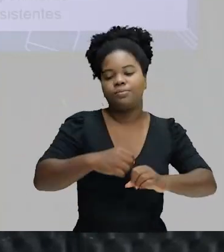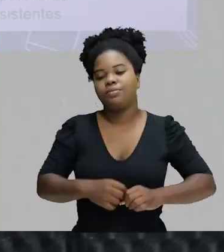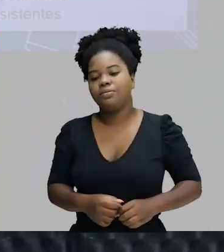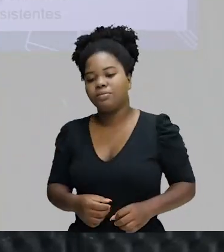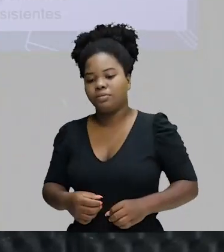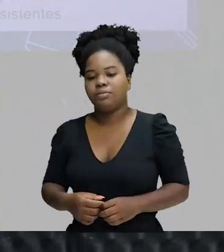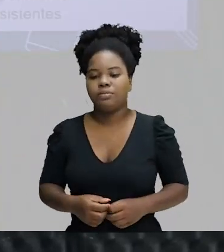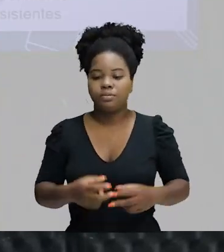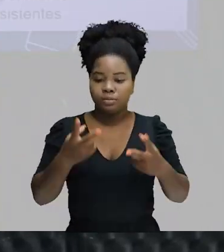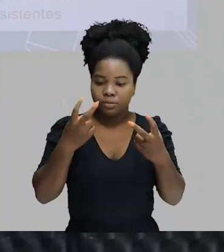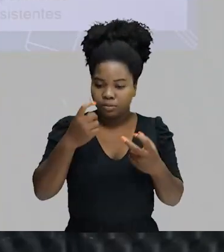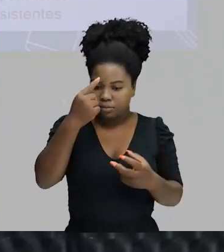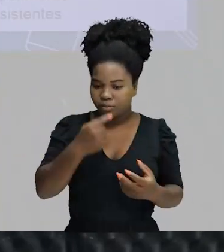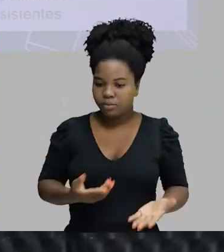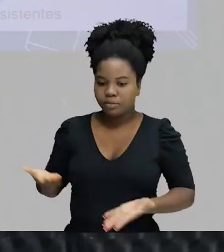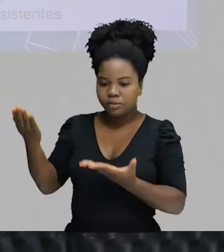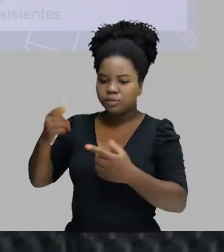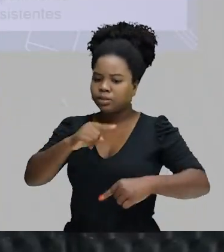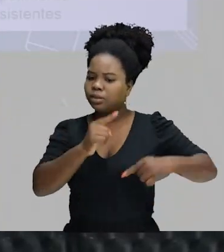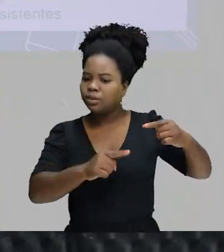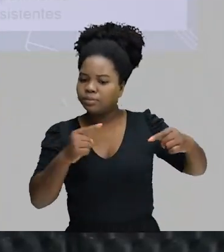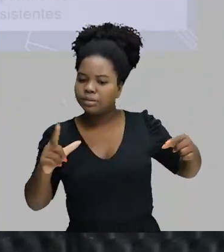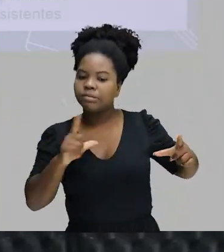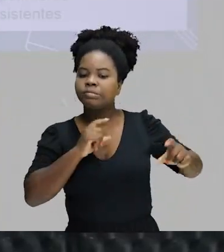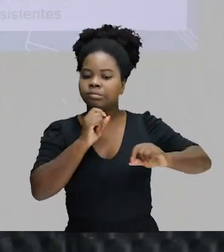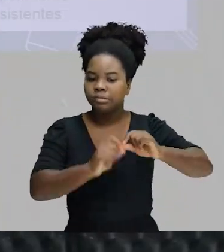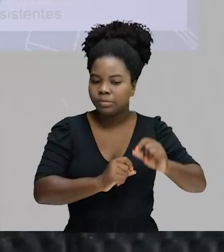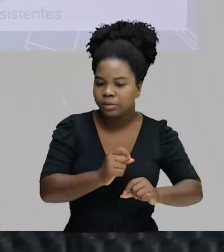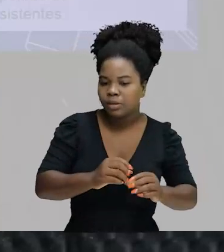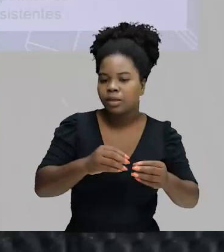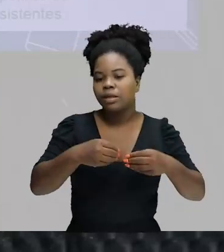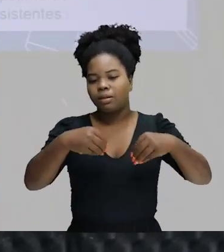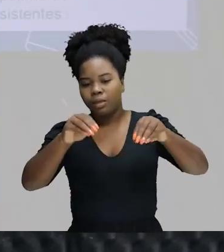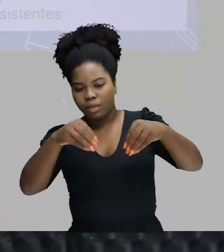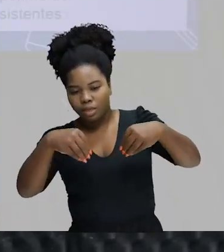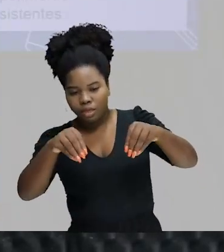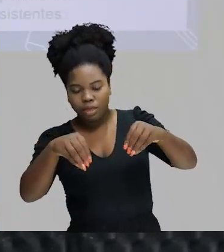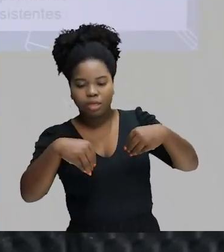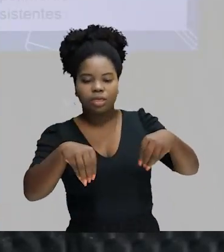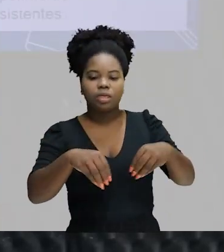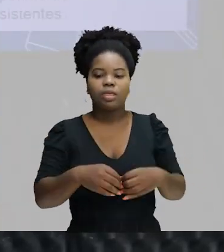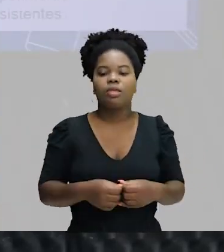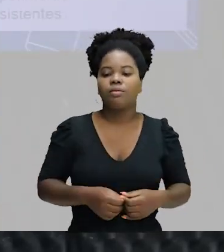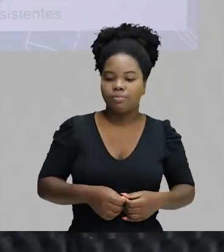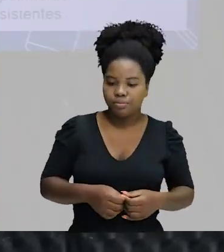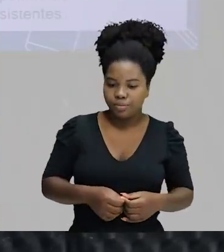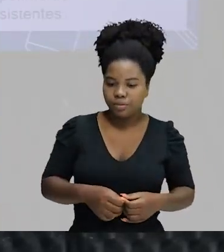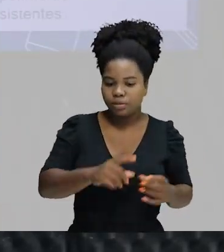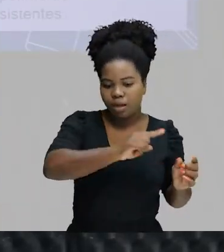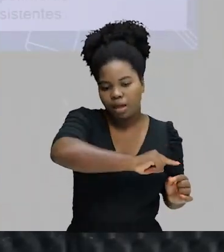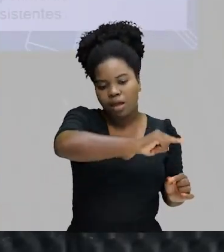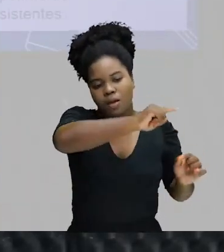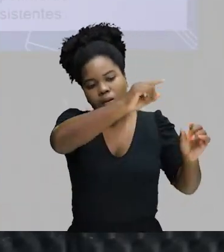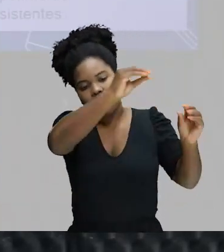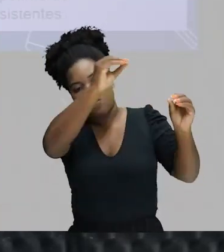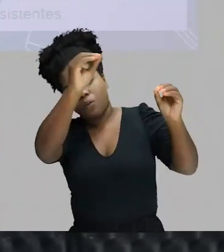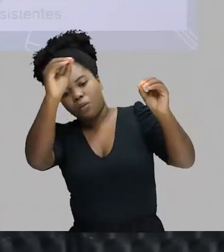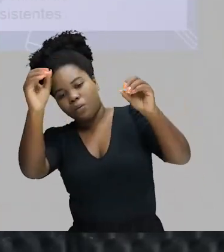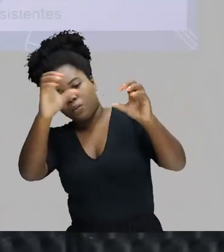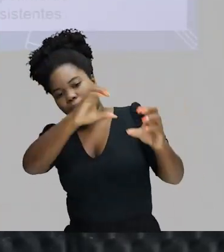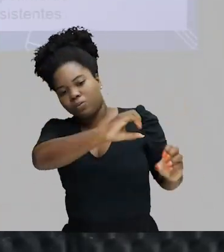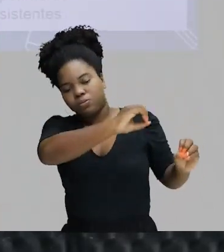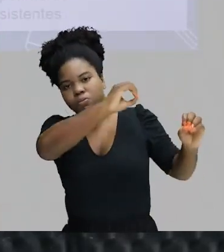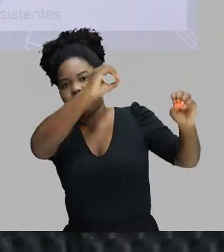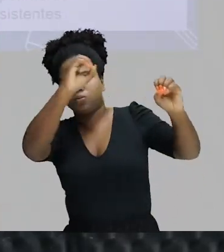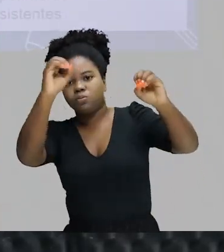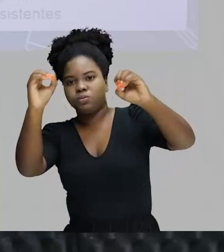esse material ele sofre esse encurvamento, certo? Sofre essa curva e não quebra. Por